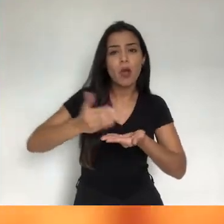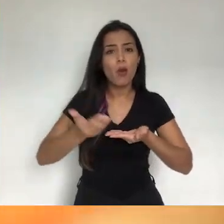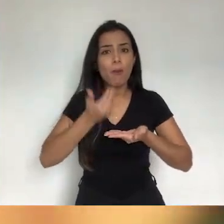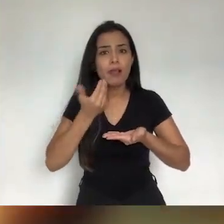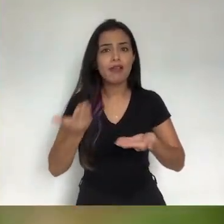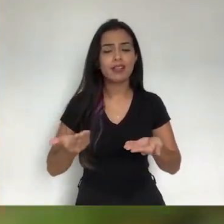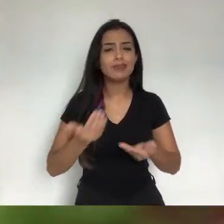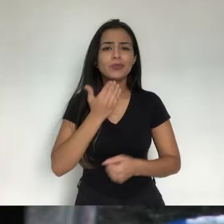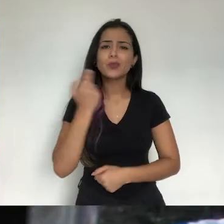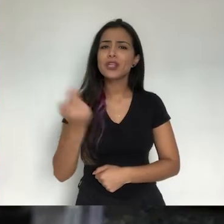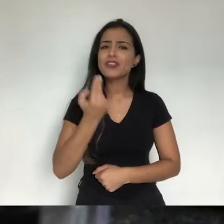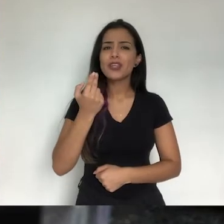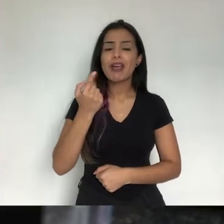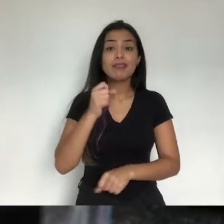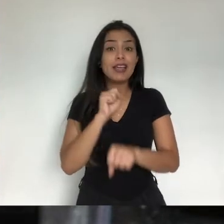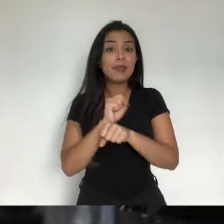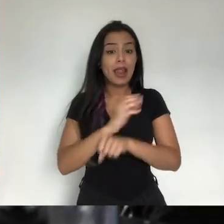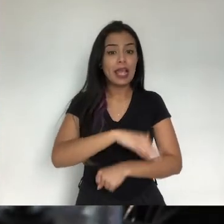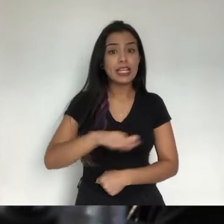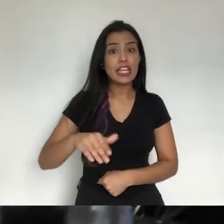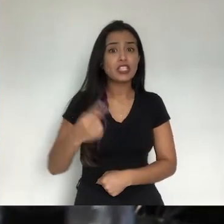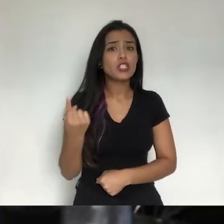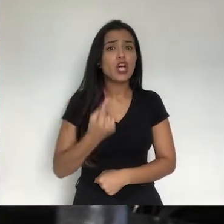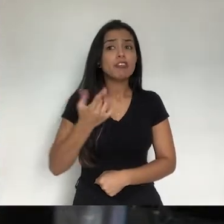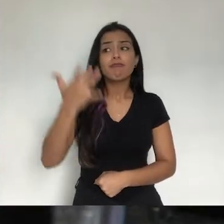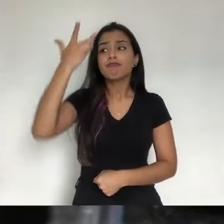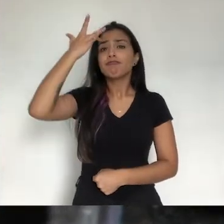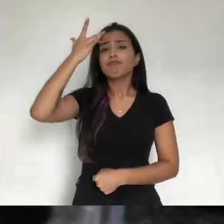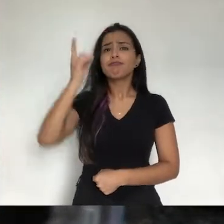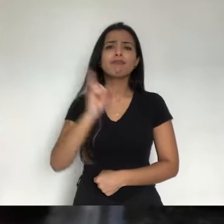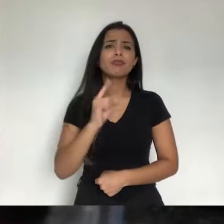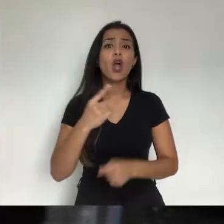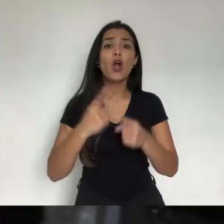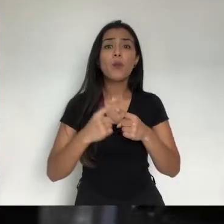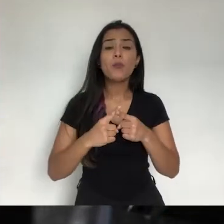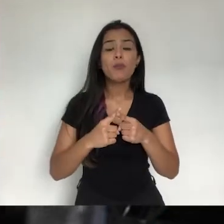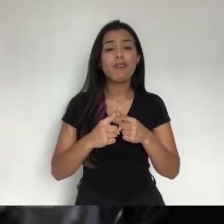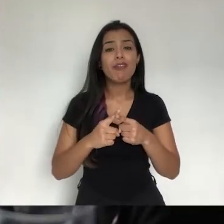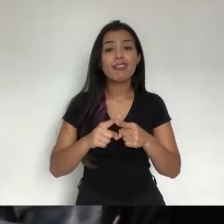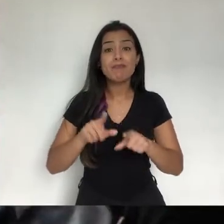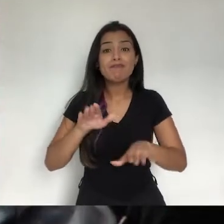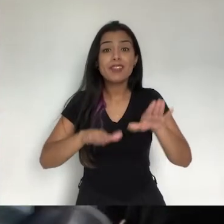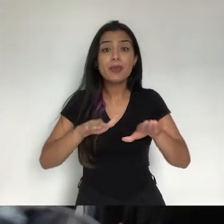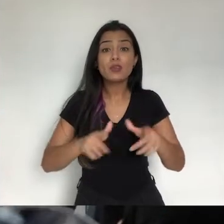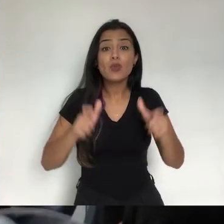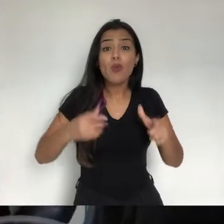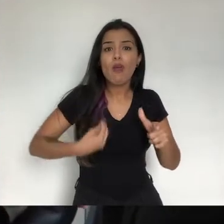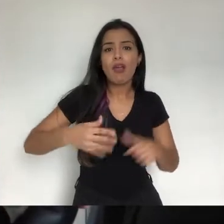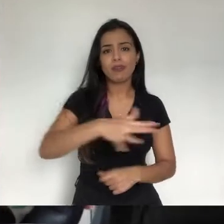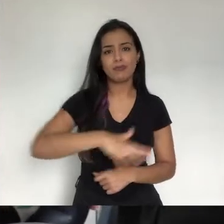gente esperar que as crianças sozinhas criem uma consciência, porque elas vão absorver isso 100% do ambiente que elas